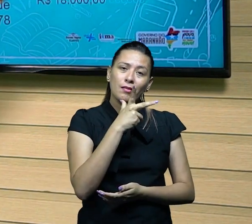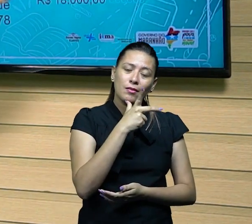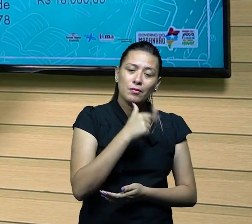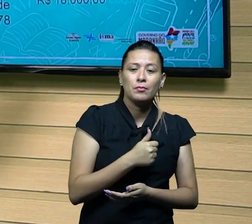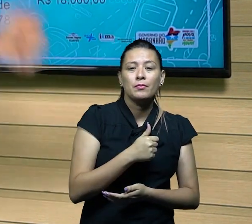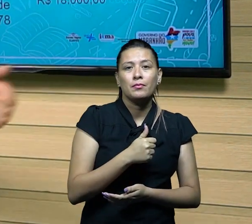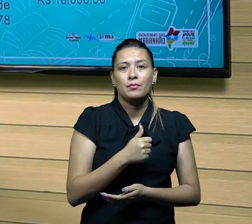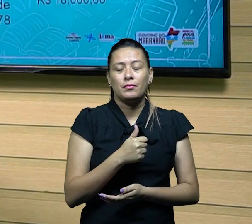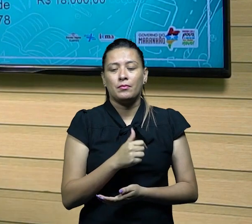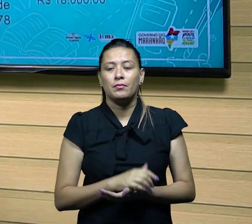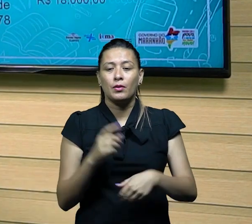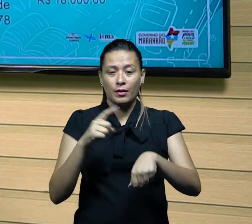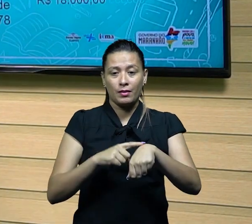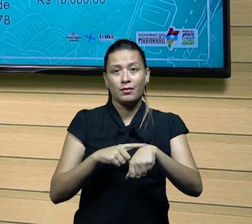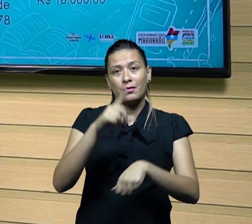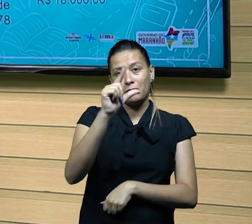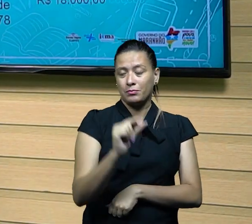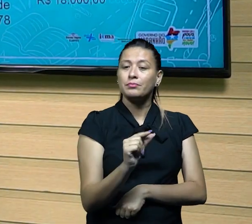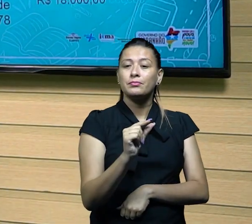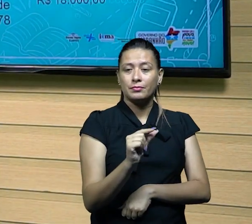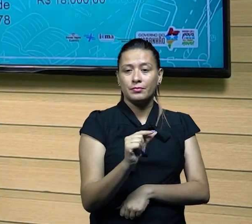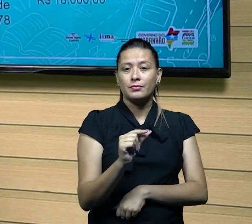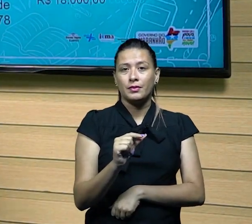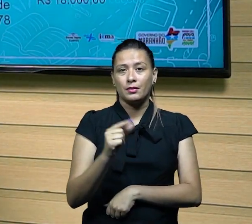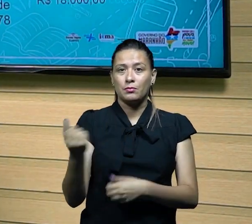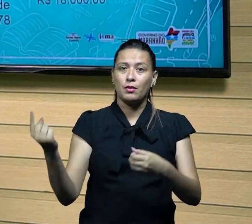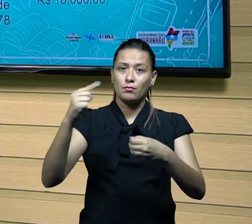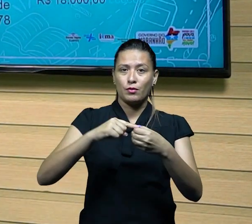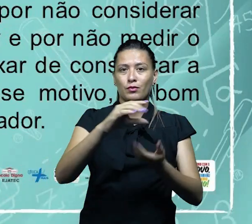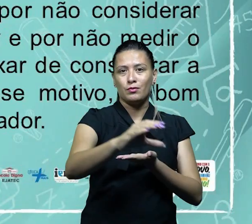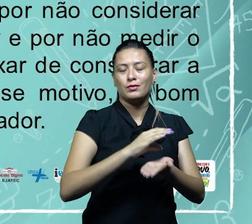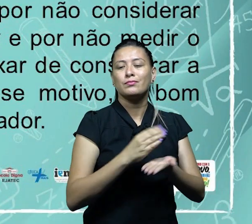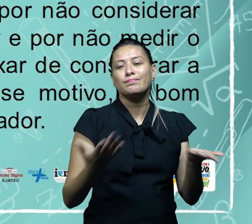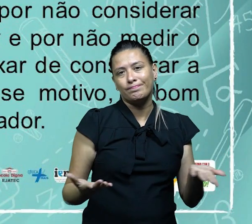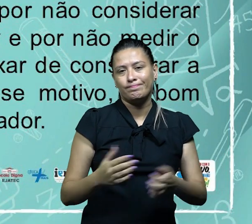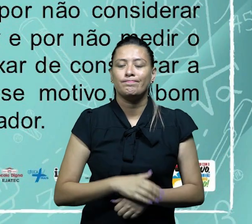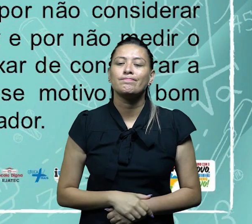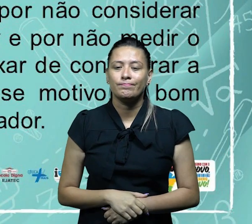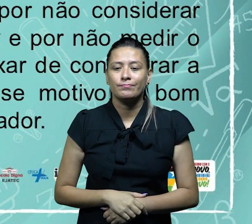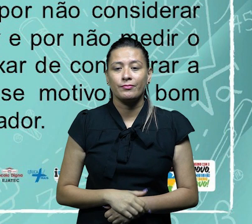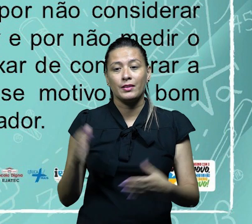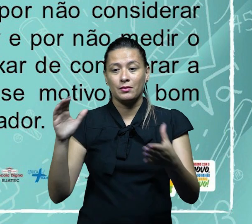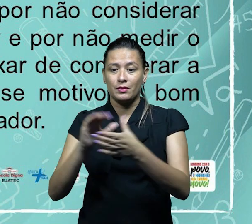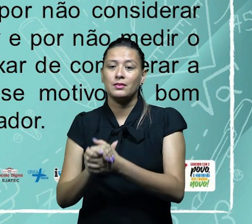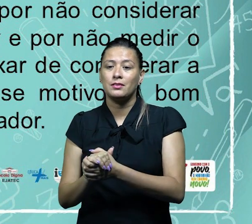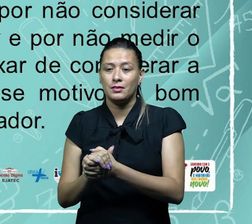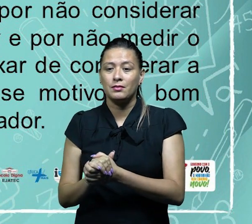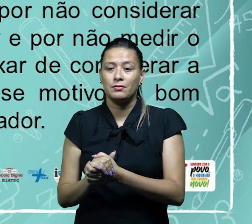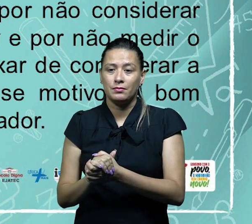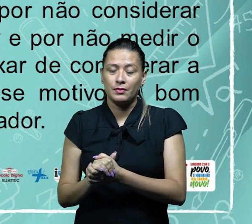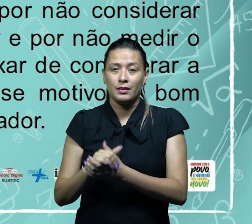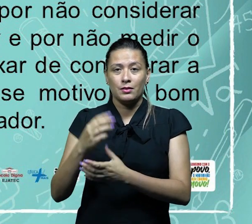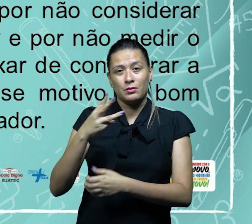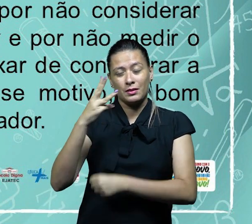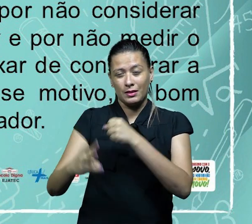tempo necessário para recuperar o investimento inicial. Certinho? Então, olha, quanto menor o